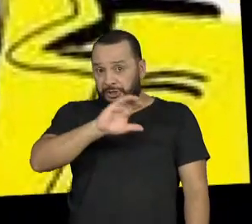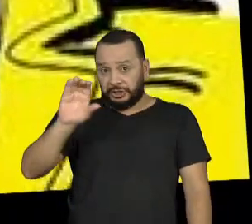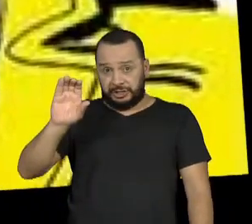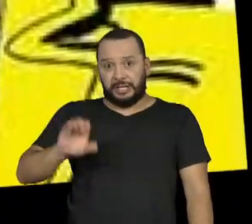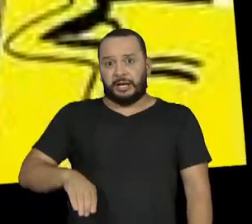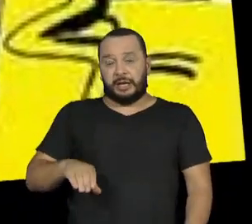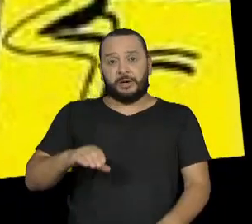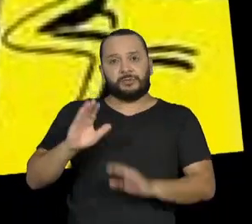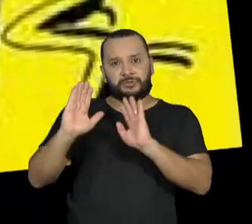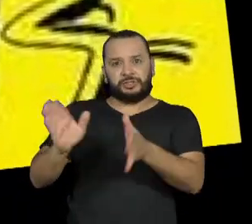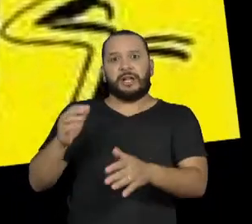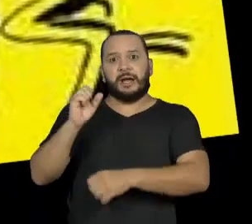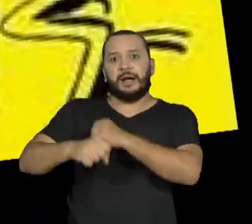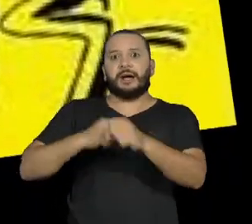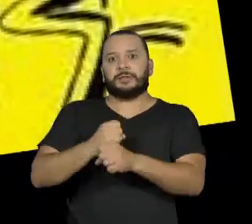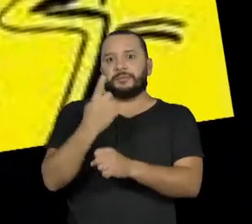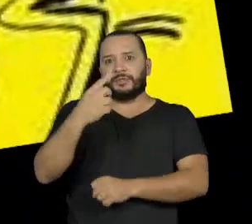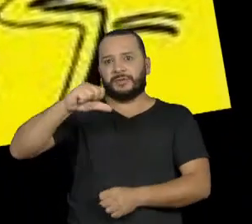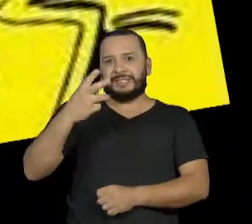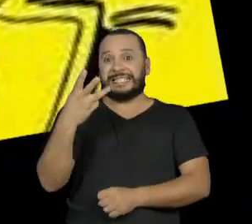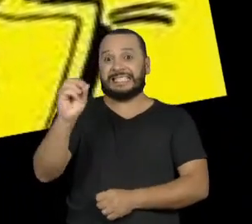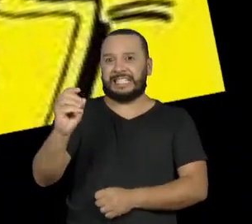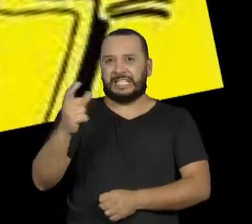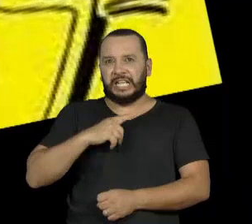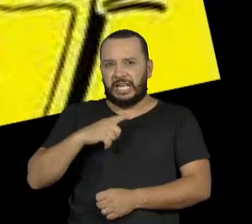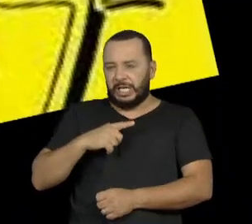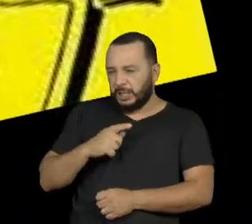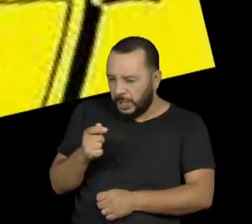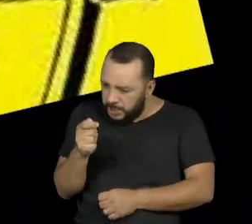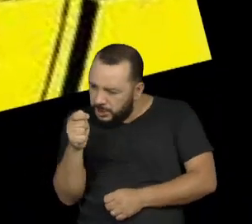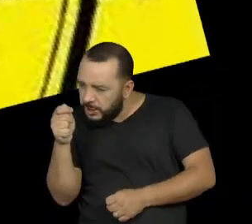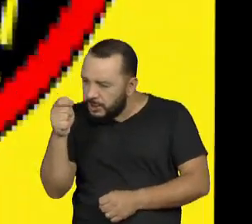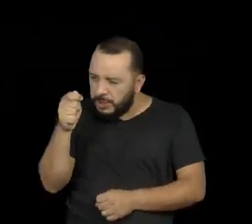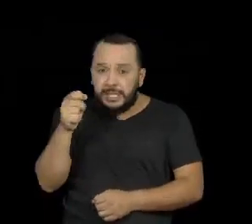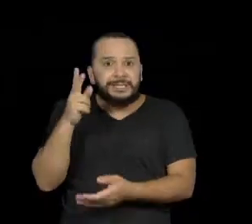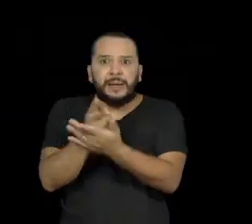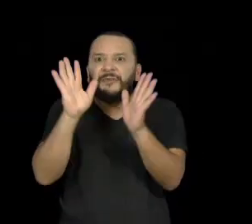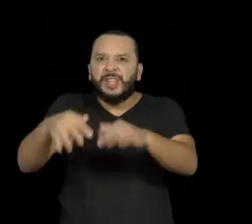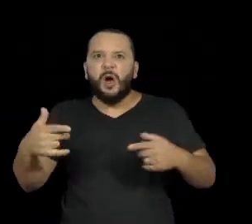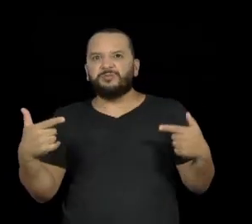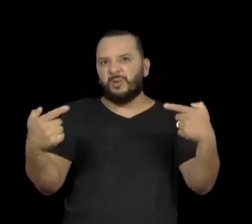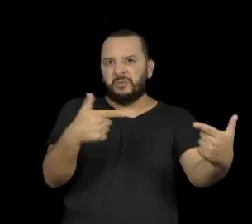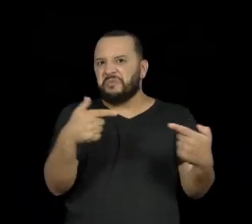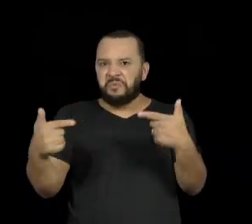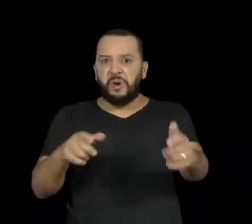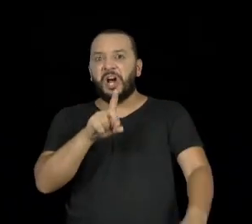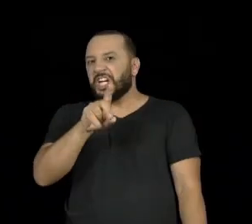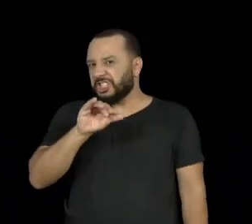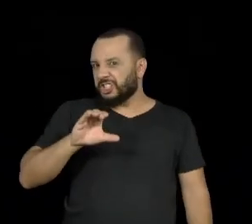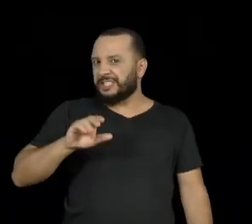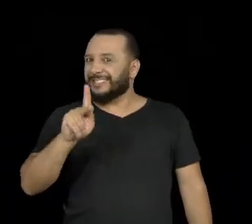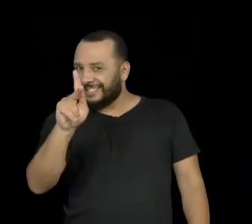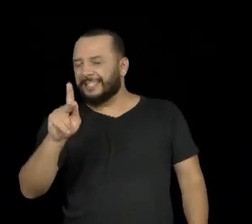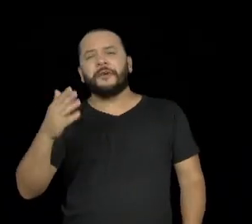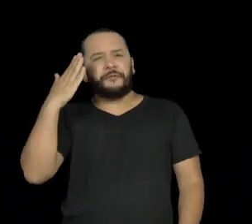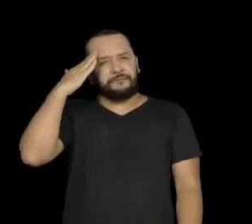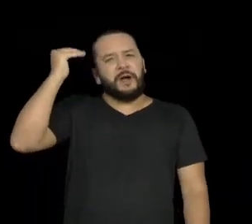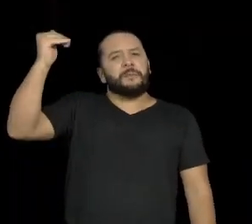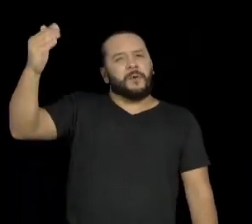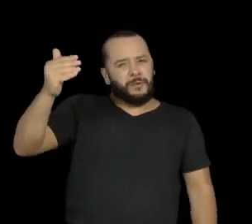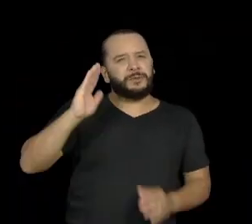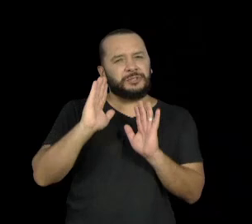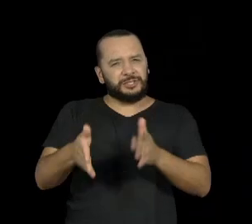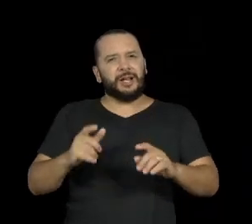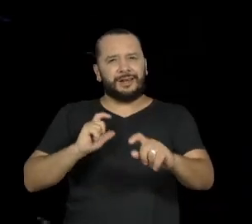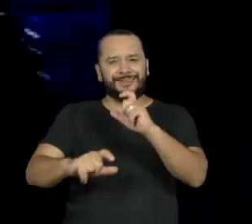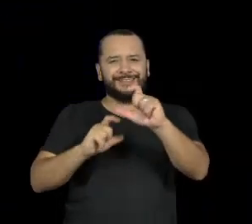Os seus casos quase sempre terminavam em farto tiroteio. Dick Tracy fez muito sucesso nos quadrinhos e